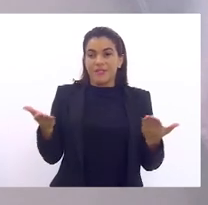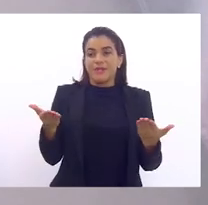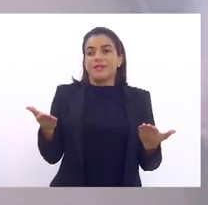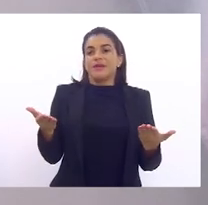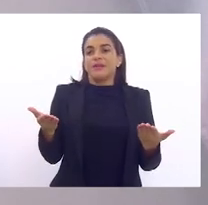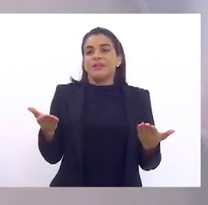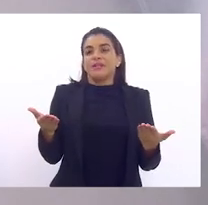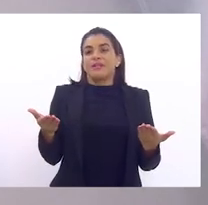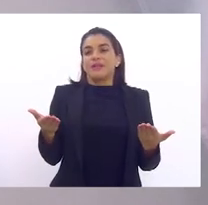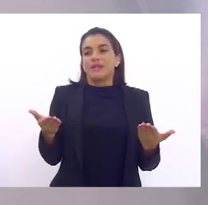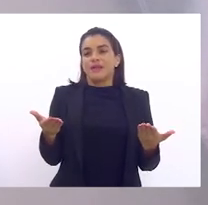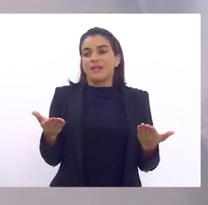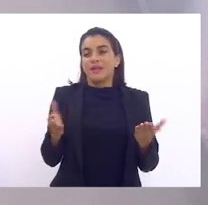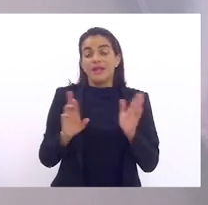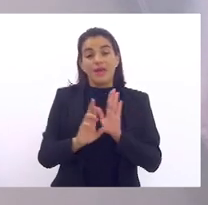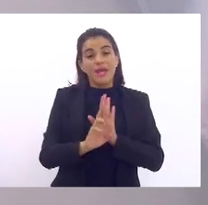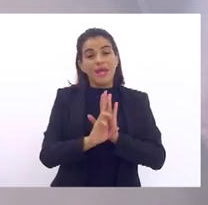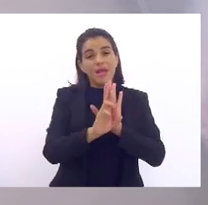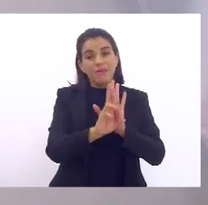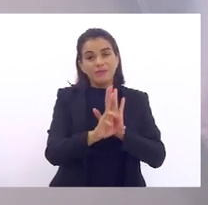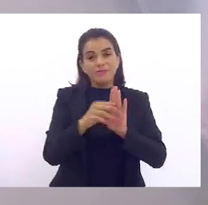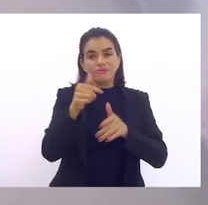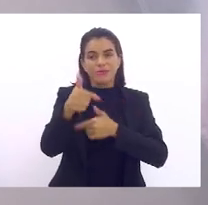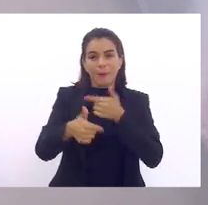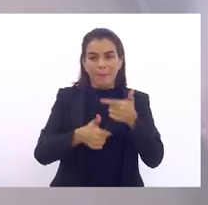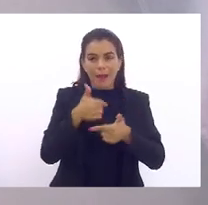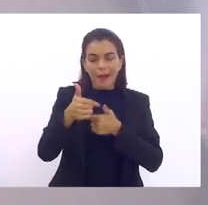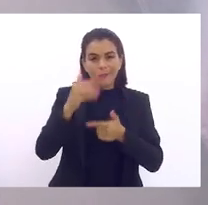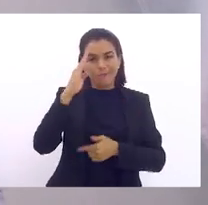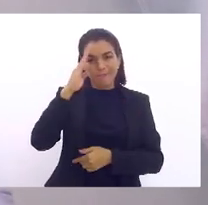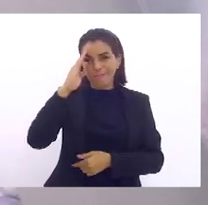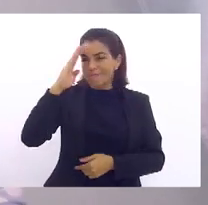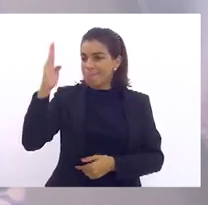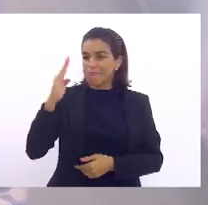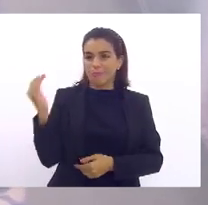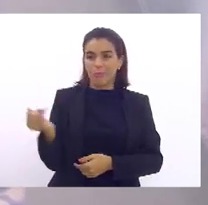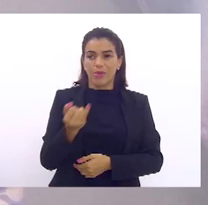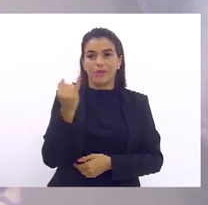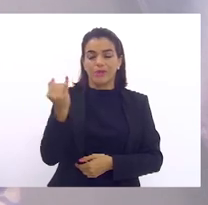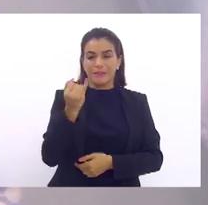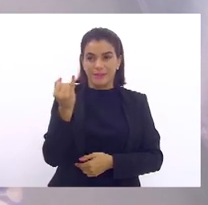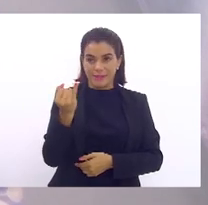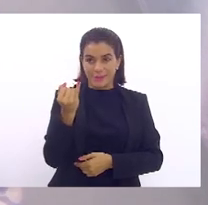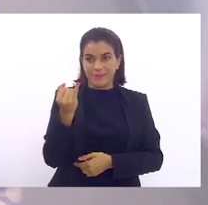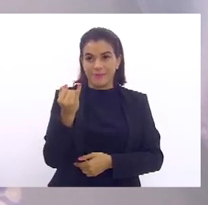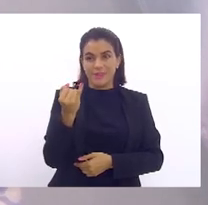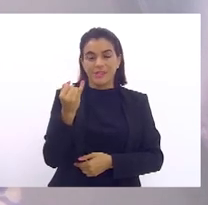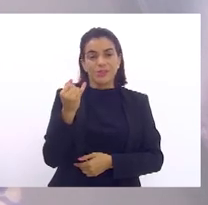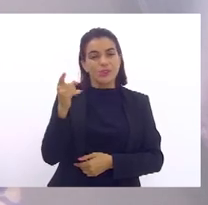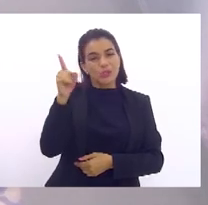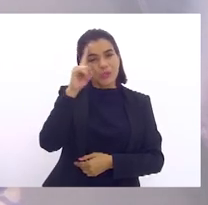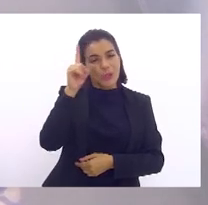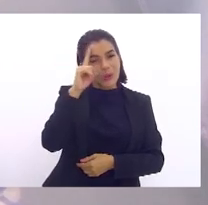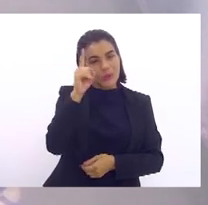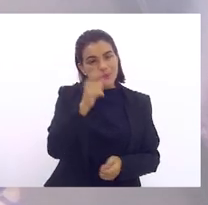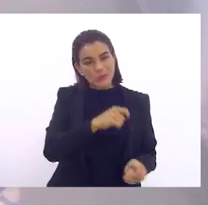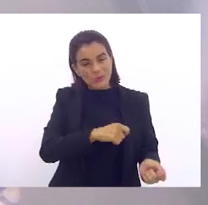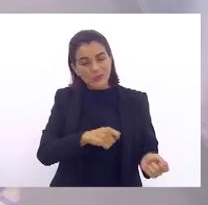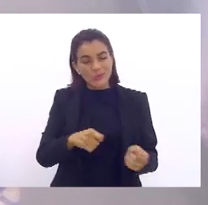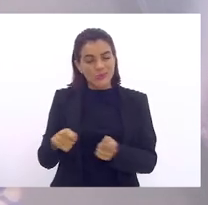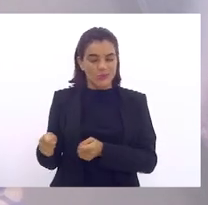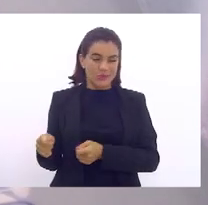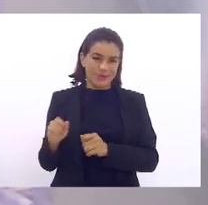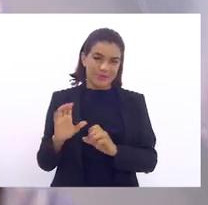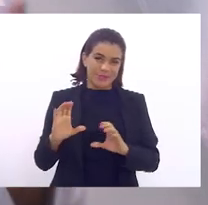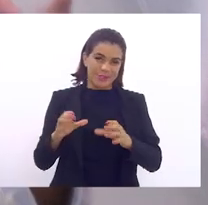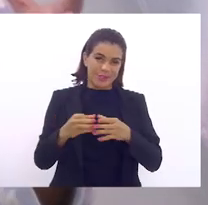eh desse trabalho tão importante fundamental que vocês fazem que vocês realizam todos os dias na comissão de direitos da mulher